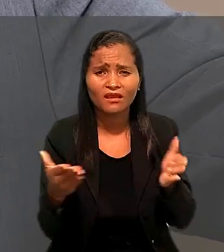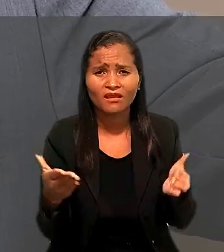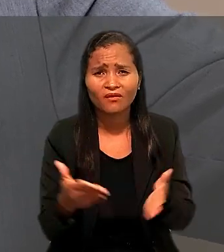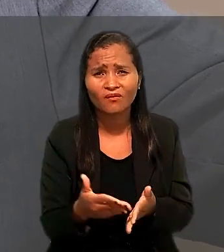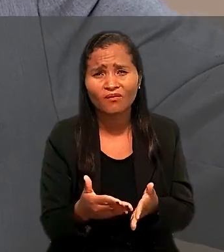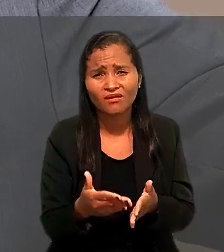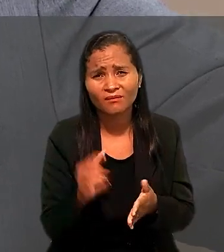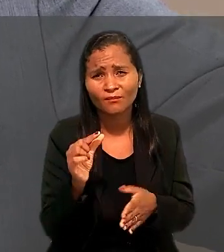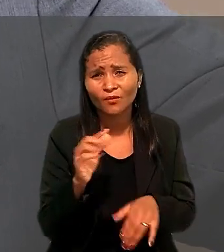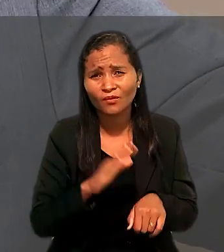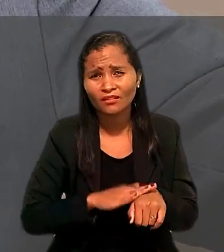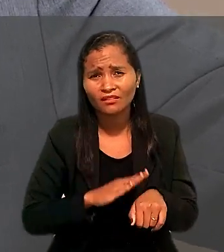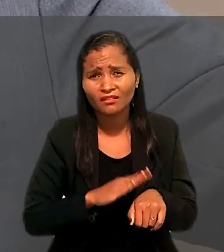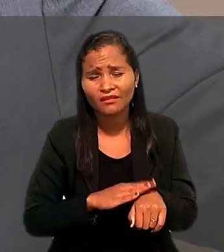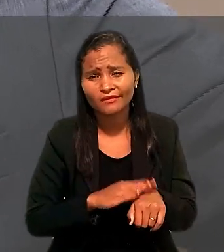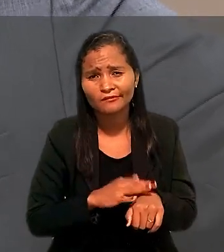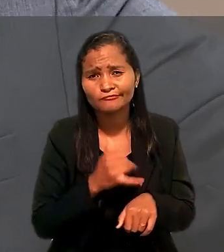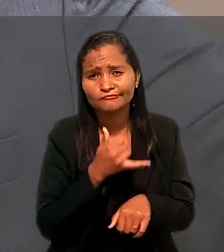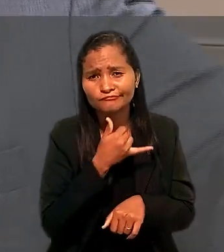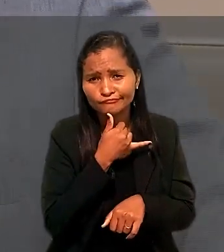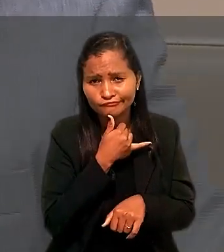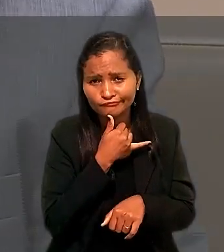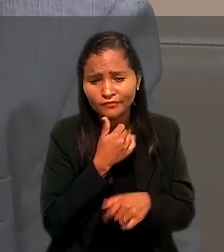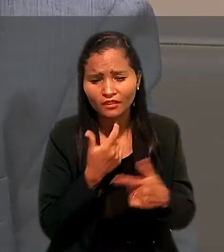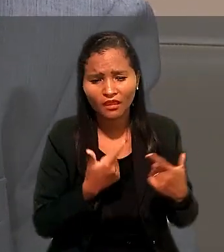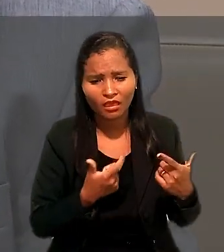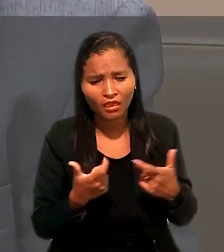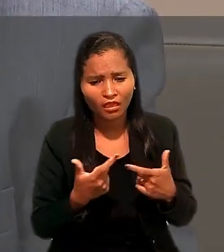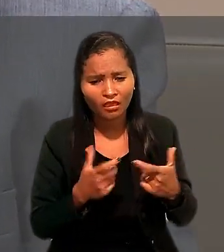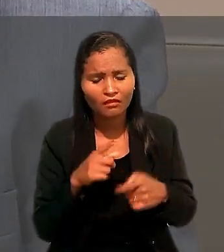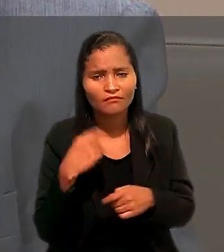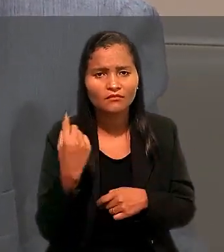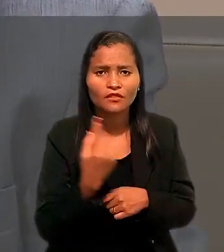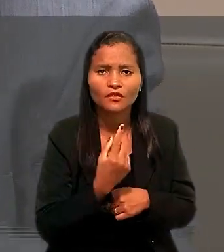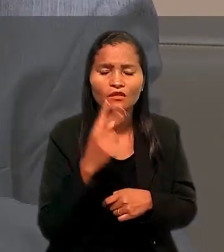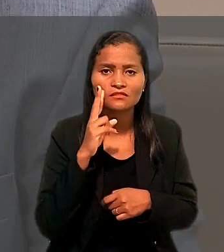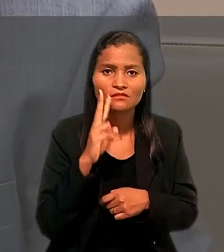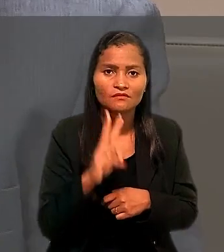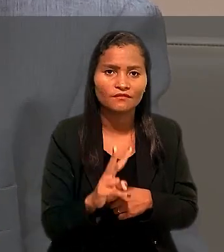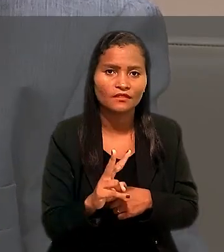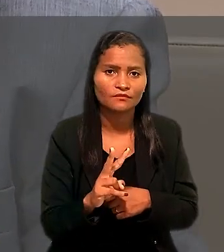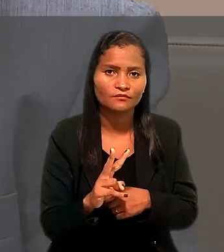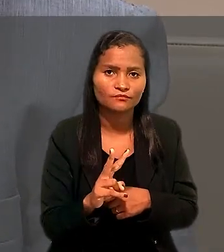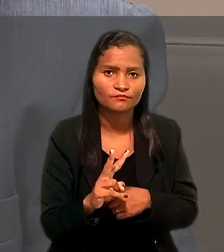agora, recentemente, nessa lamentável guerra que estamos vendo